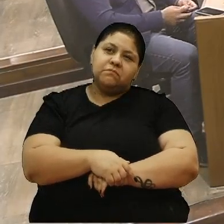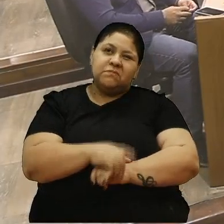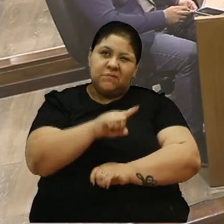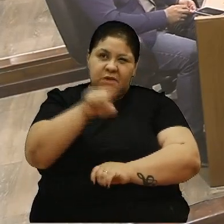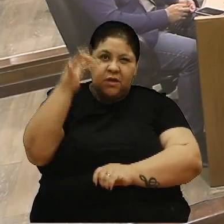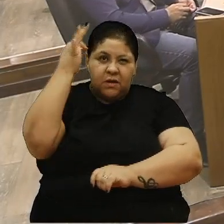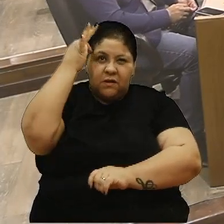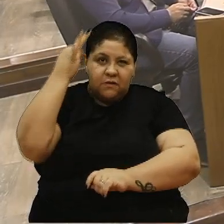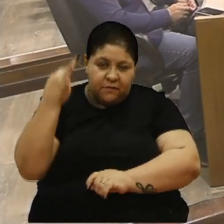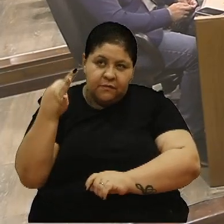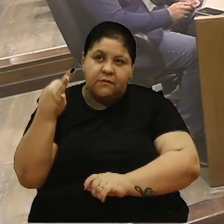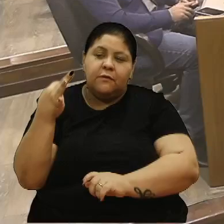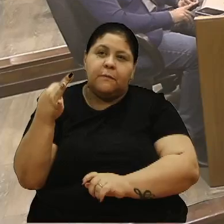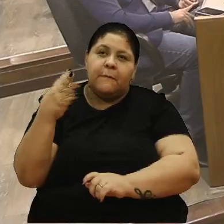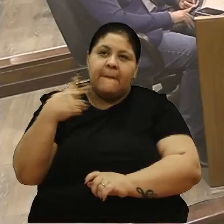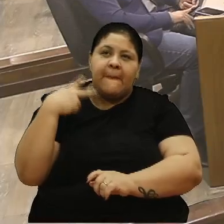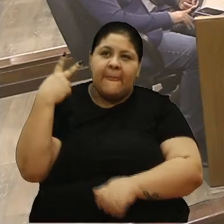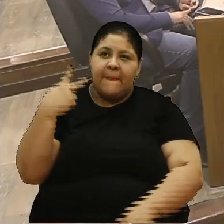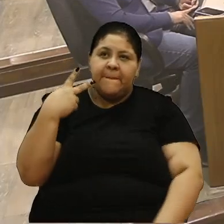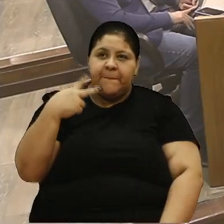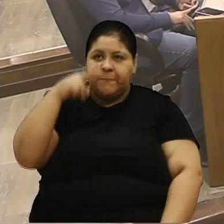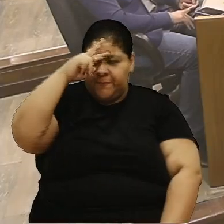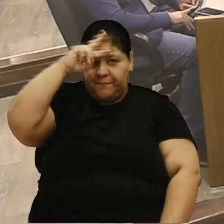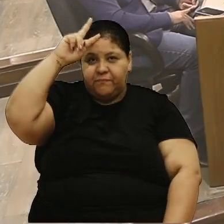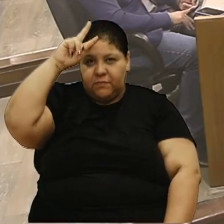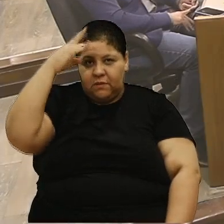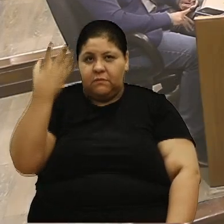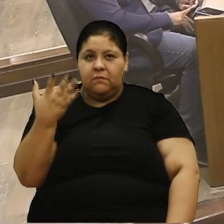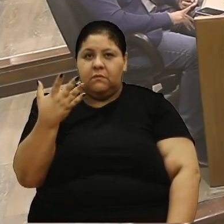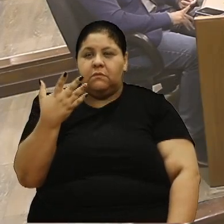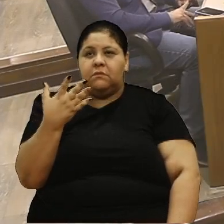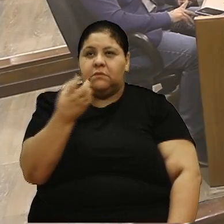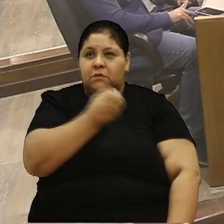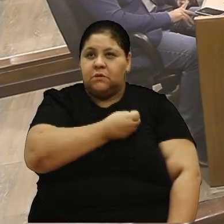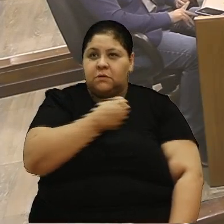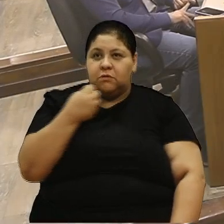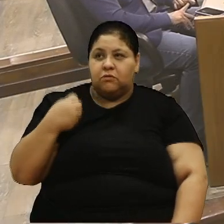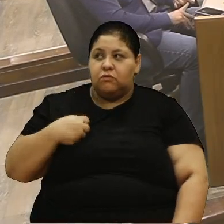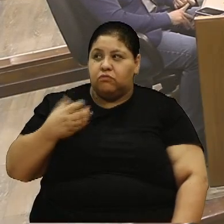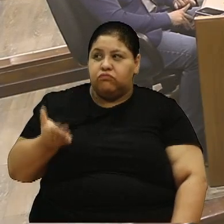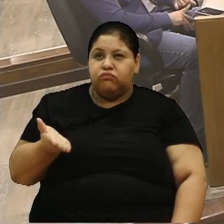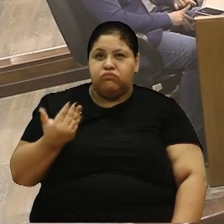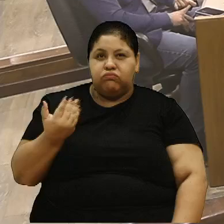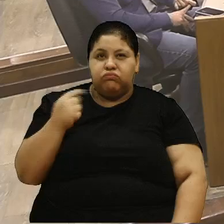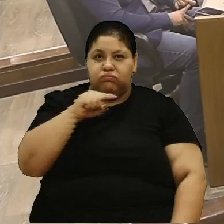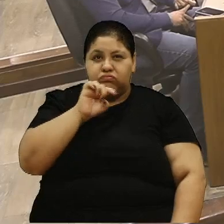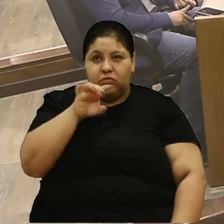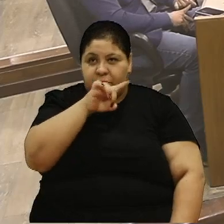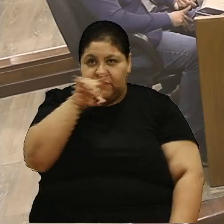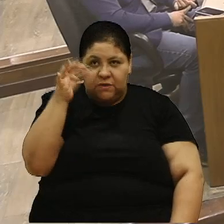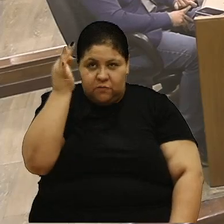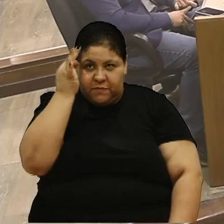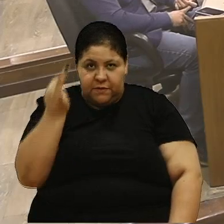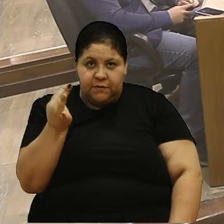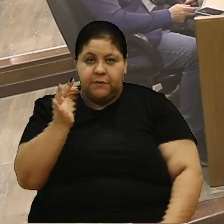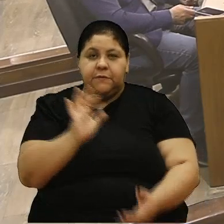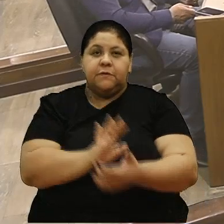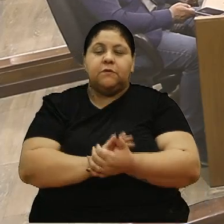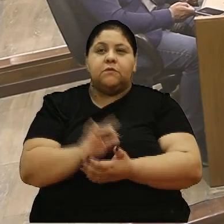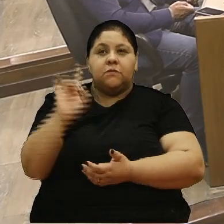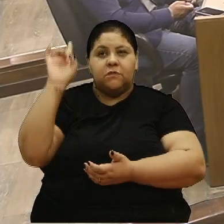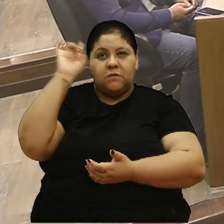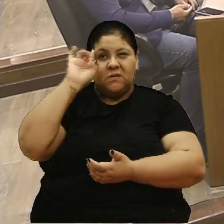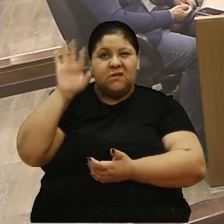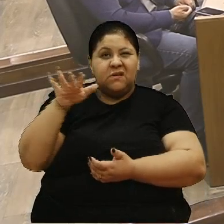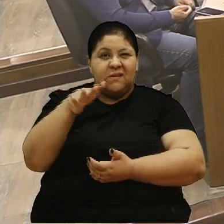ideia, a questão que o vereador Edson falou sobre os números que aumentam, só para vocês terem uma ideia, por dia é uma